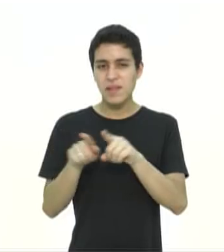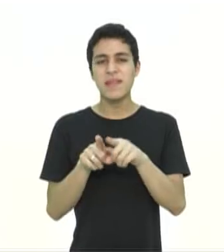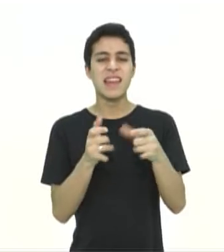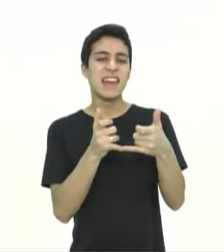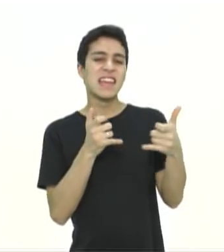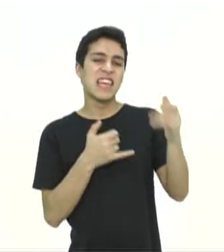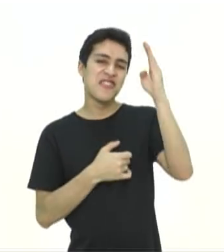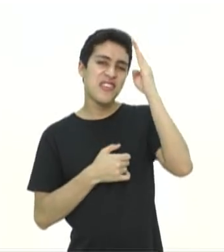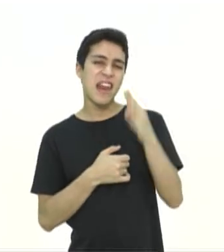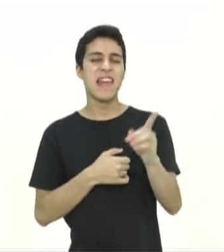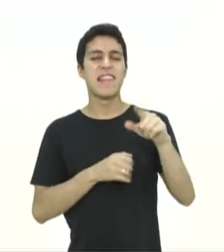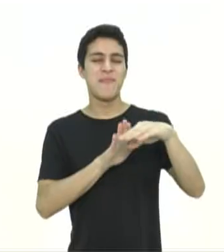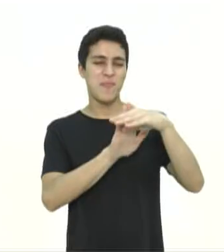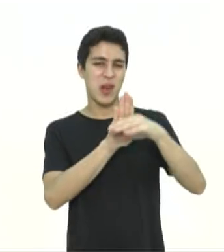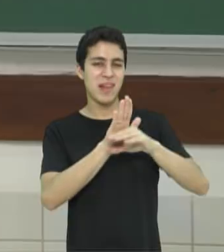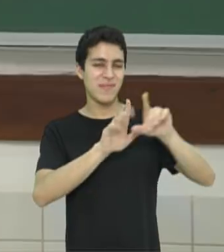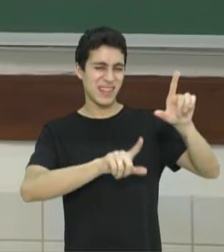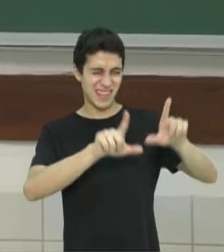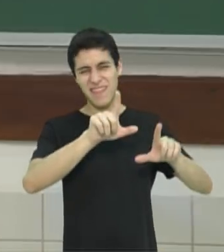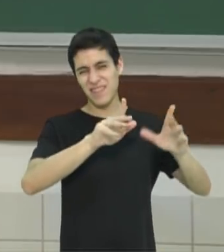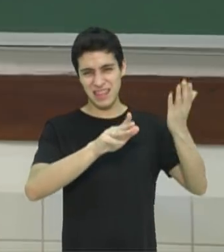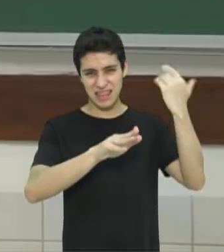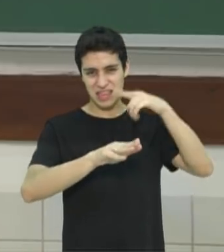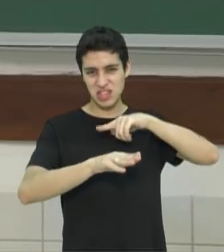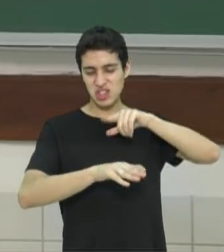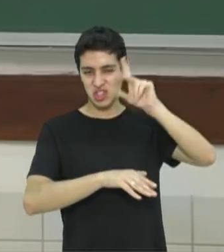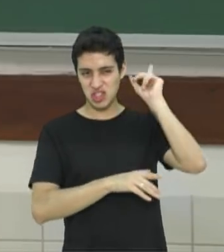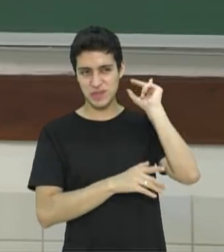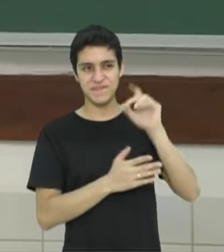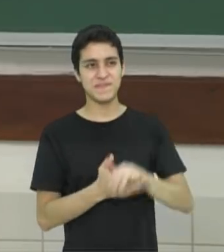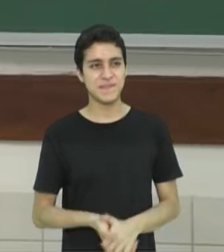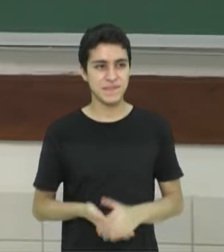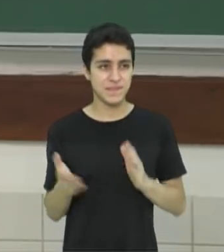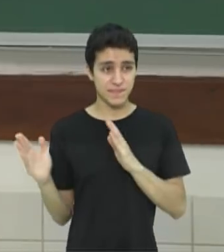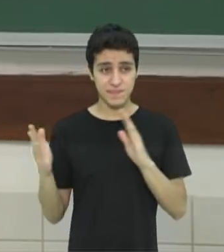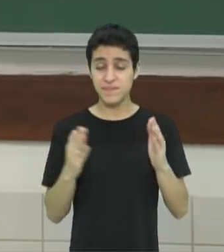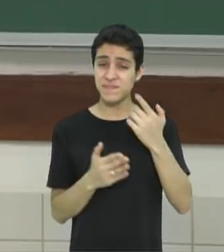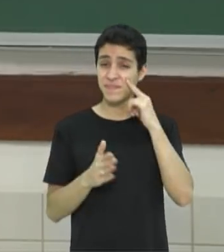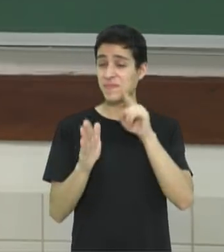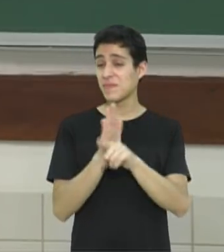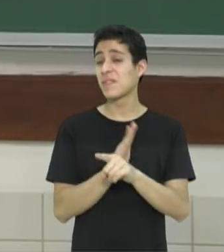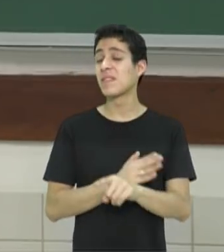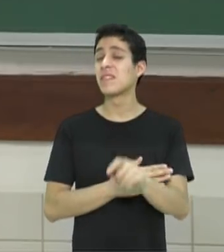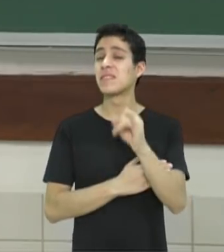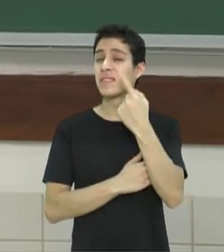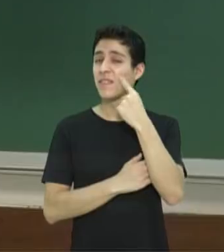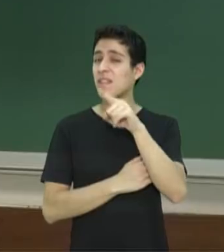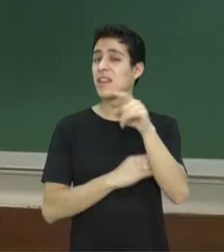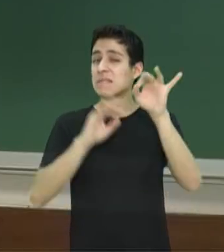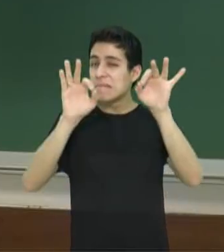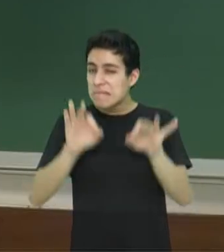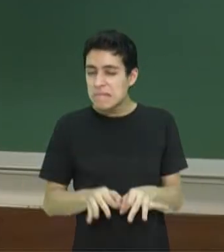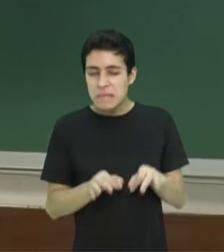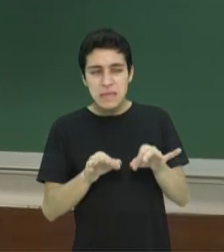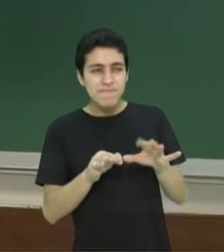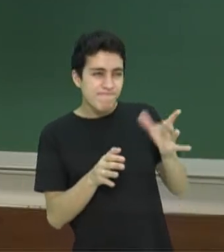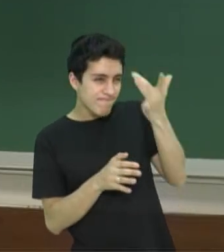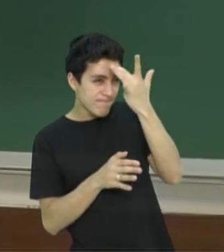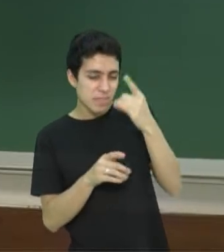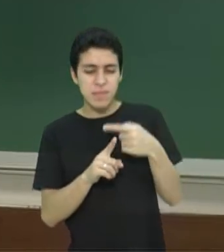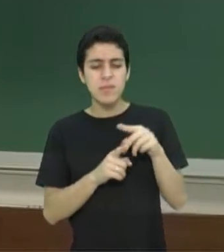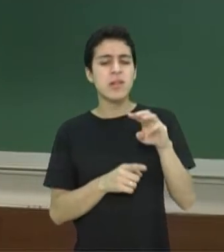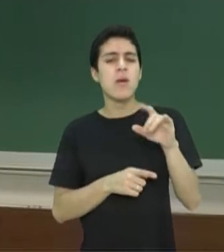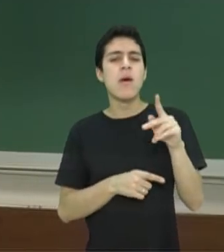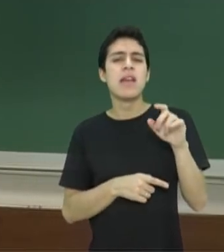é um programa de televisão. Agora o quiz, vamos ver se vocês estão bem afiados nessa questão aí. Por que que o